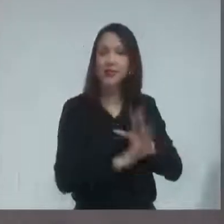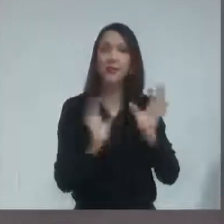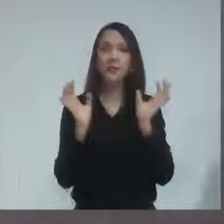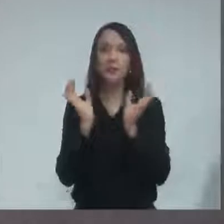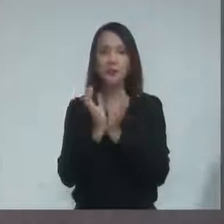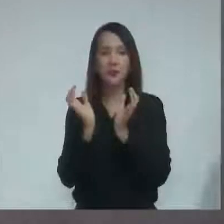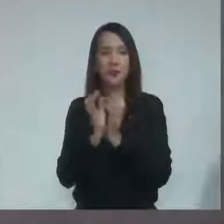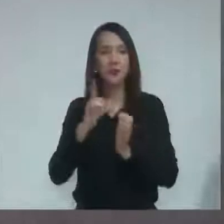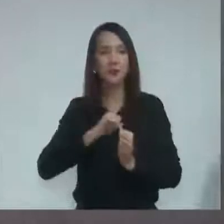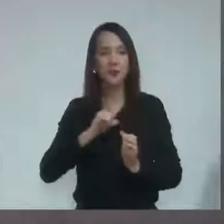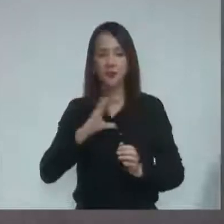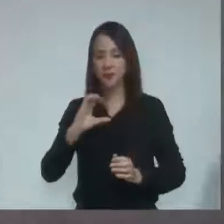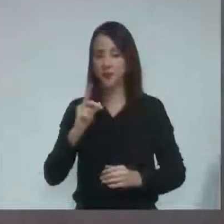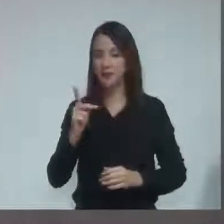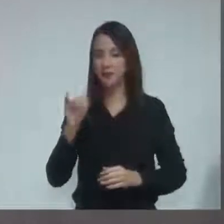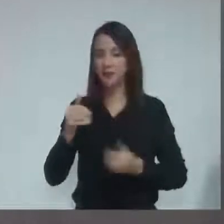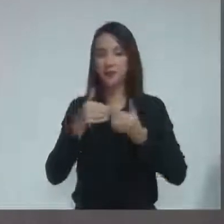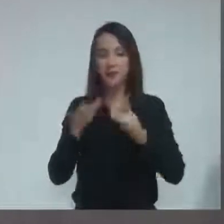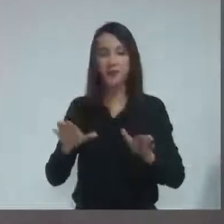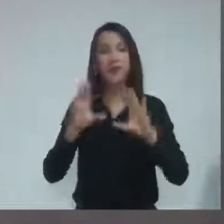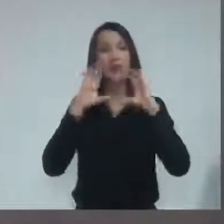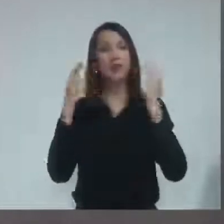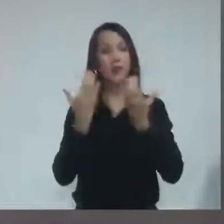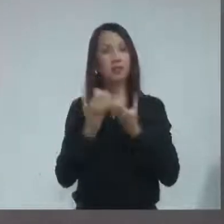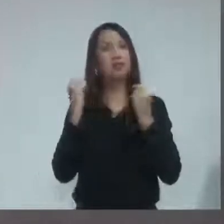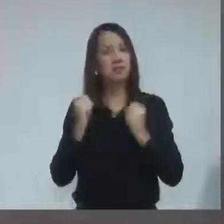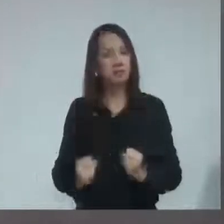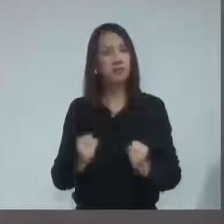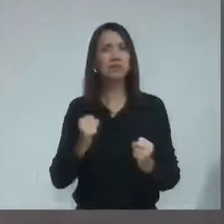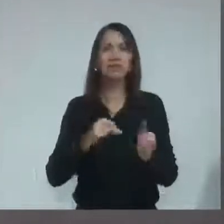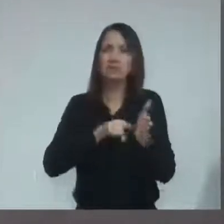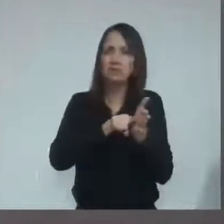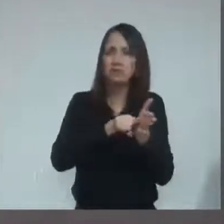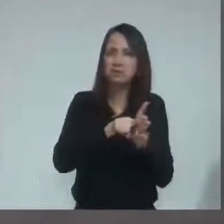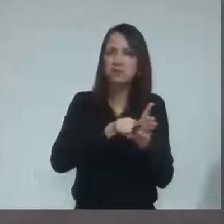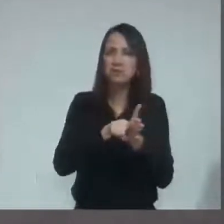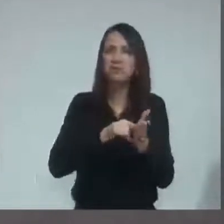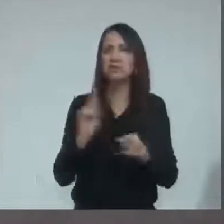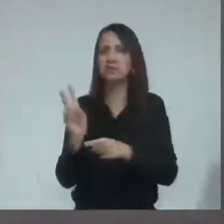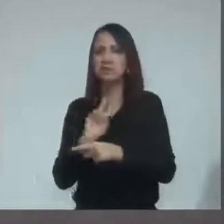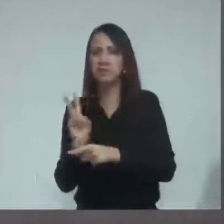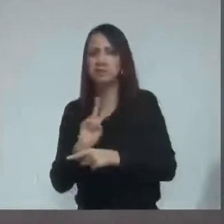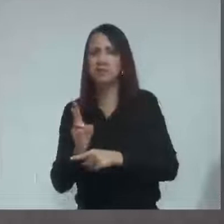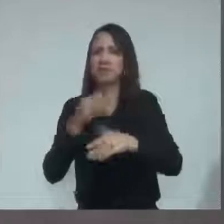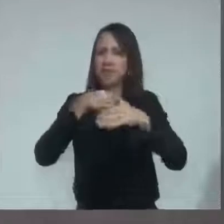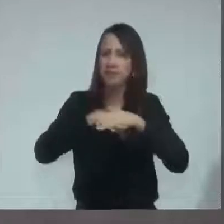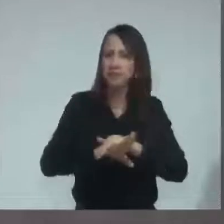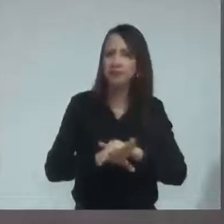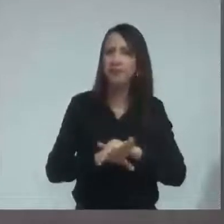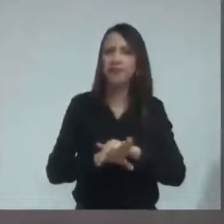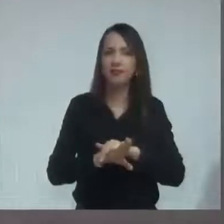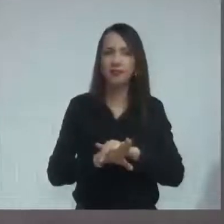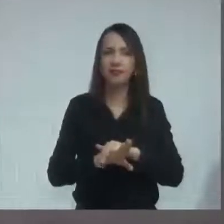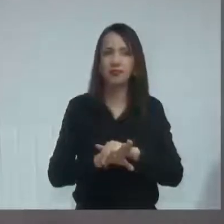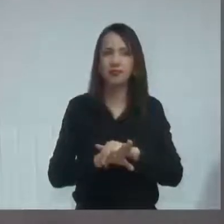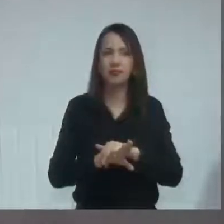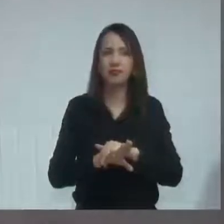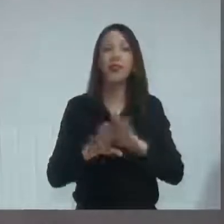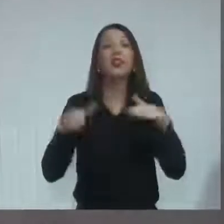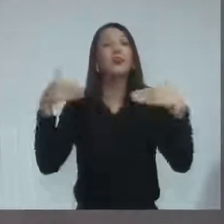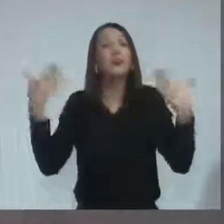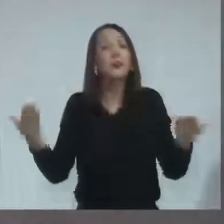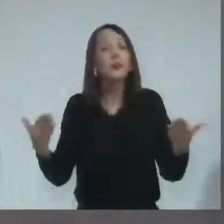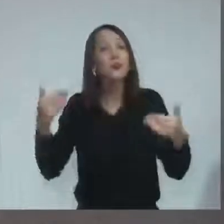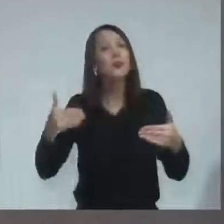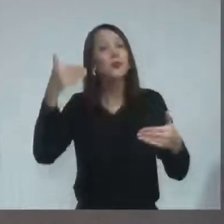uma CPI aberta pela Câmara, pode fazer uma análise, uma fiscalização e arquivar, né? Qual é o